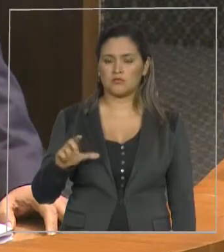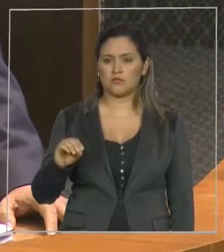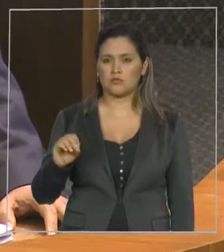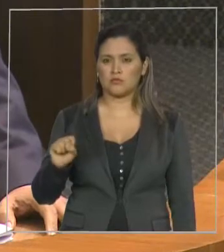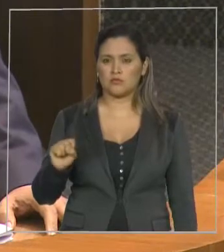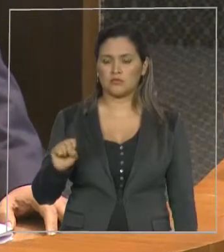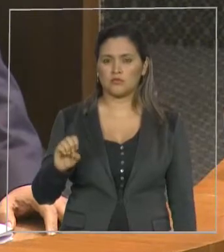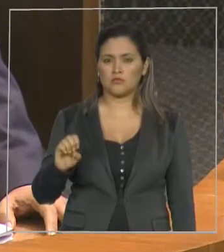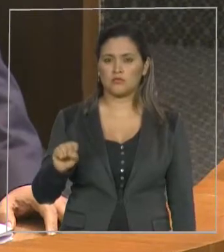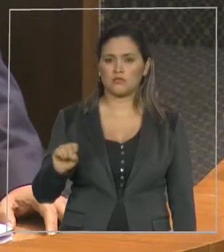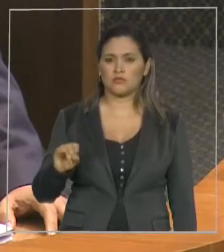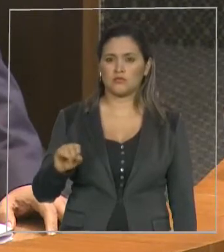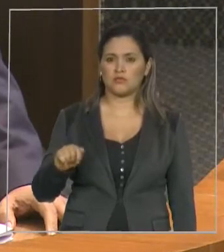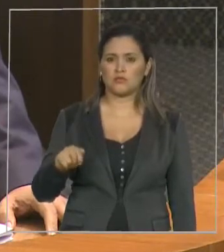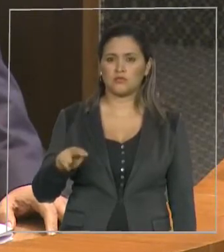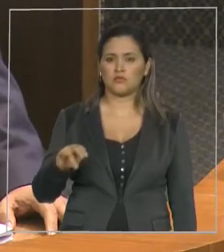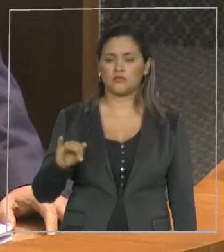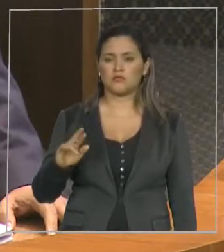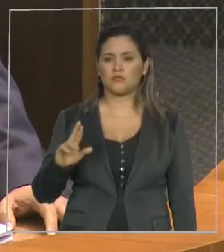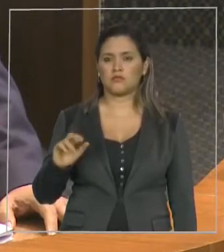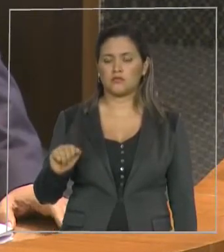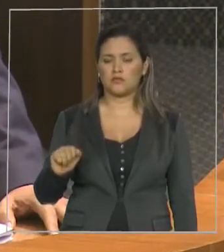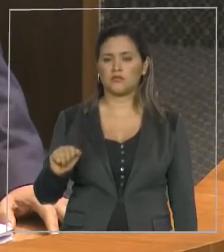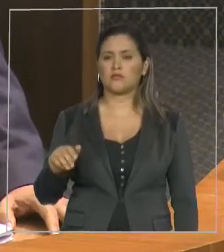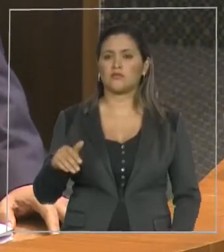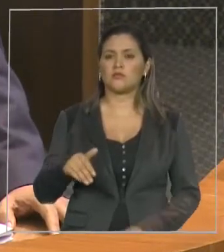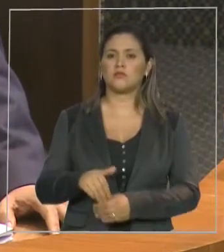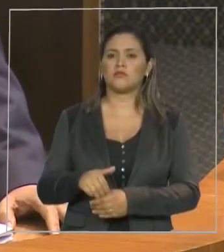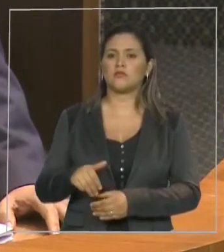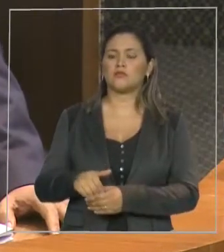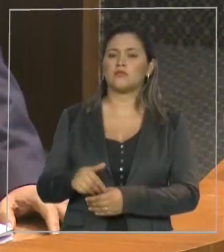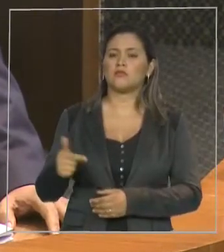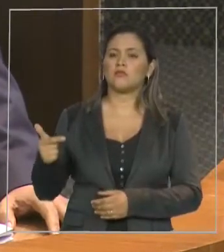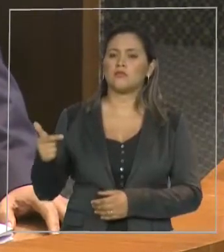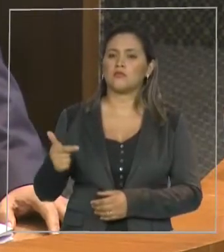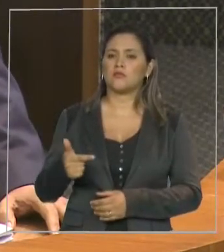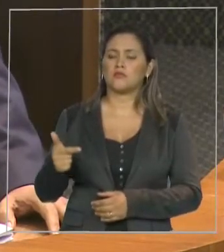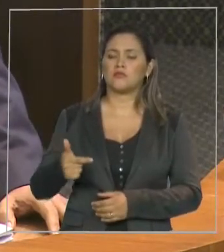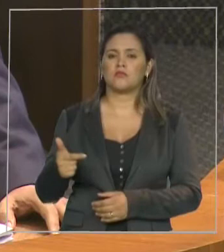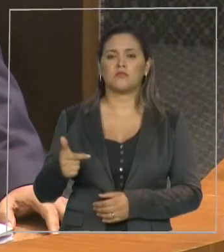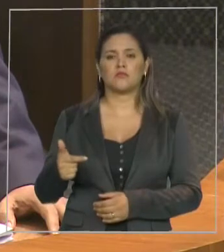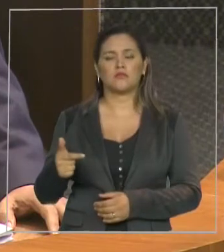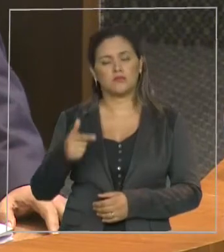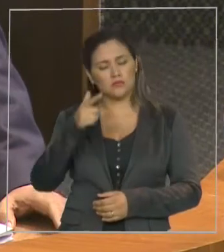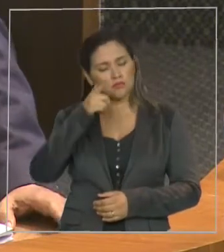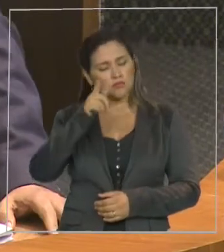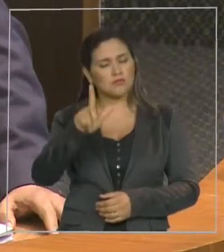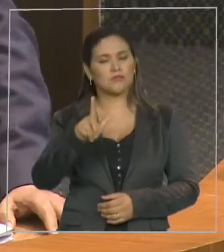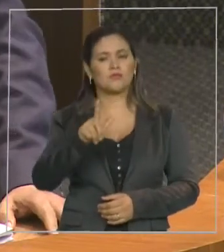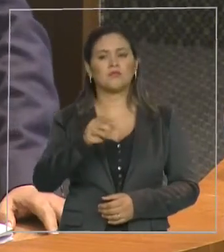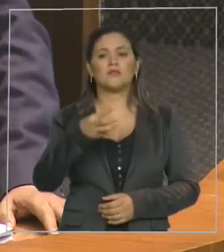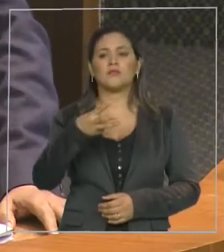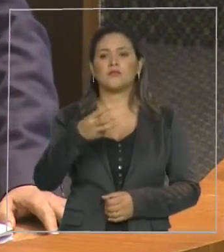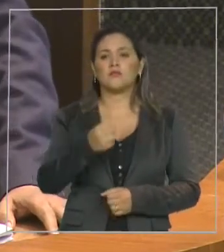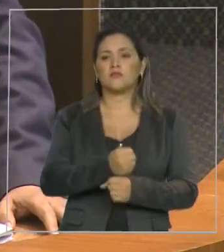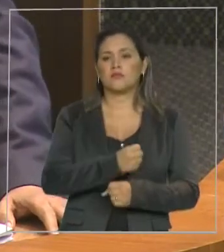reconduzido à presidência do partido pelos próximos 3 anos. E que o nosso